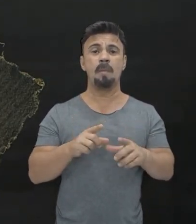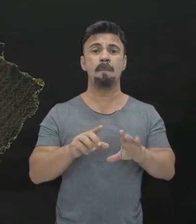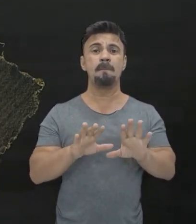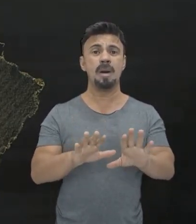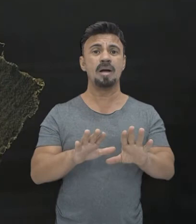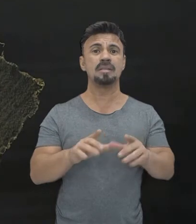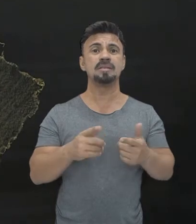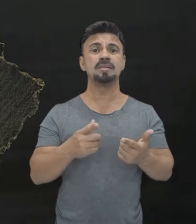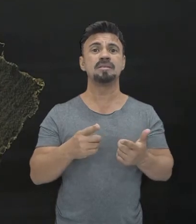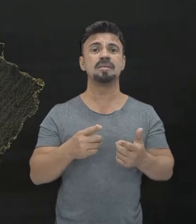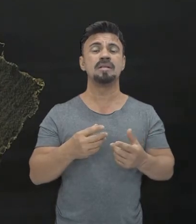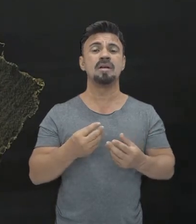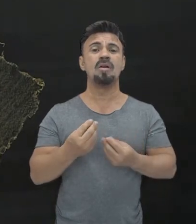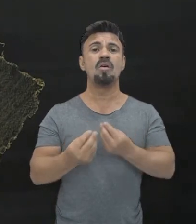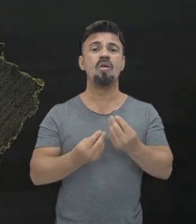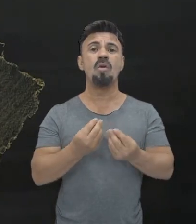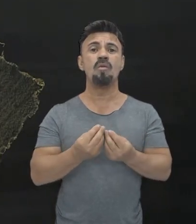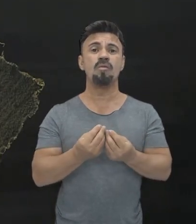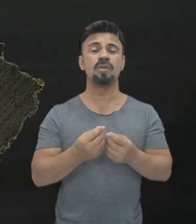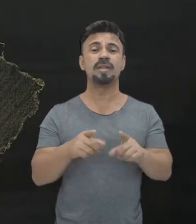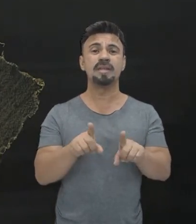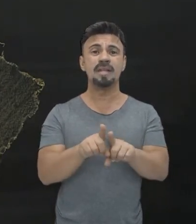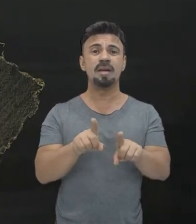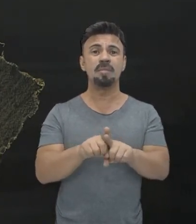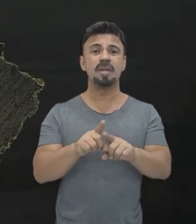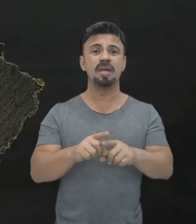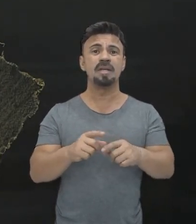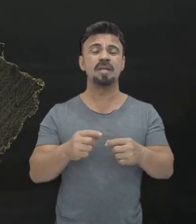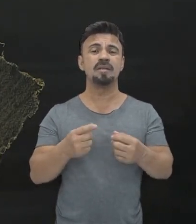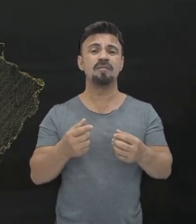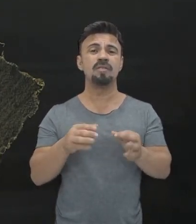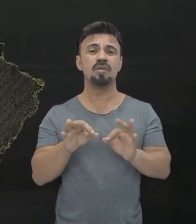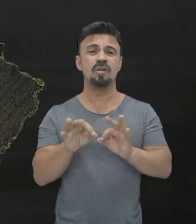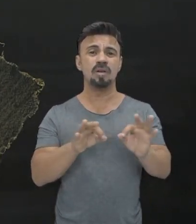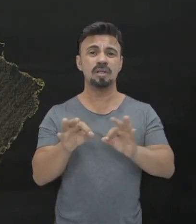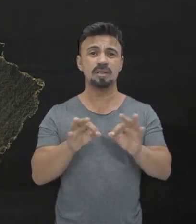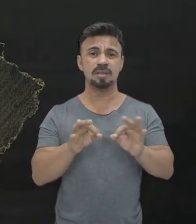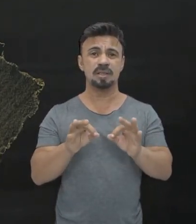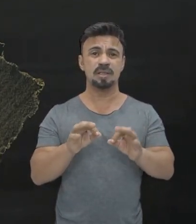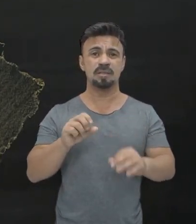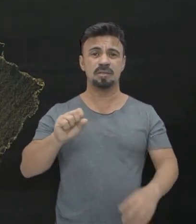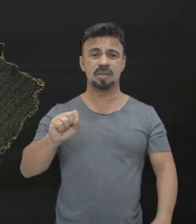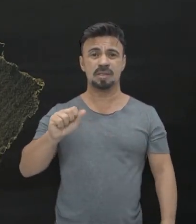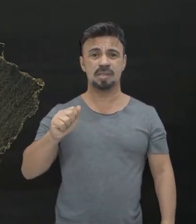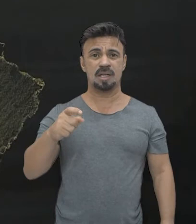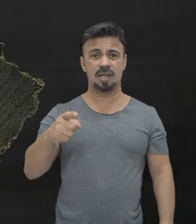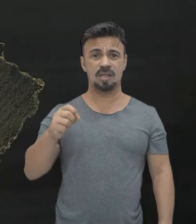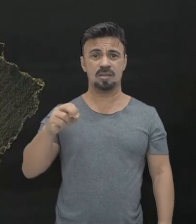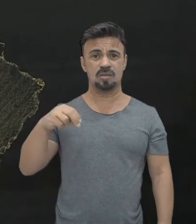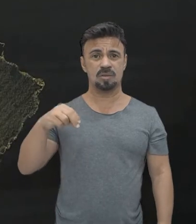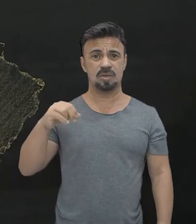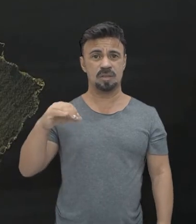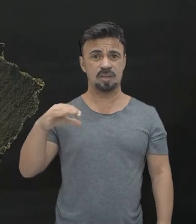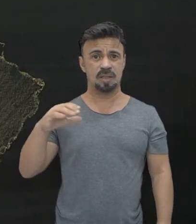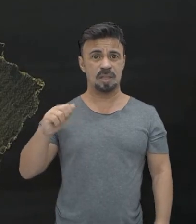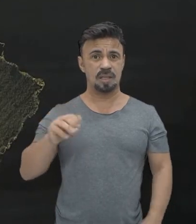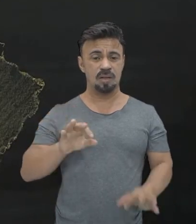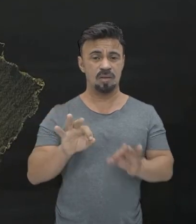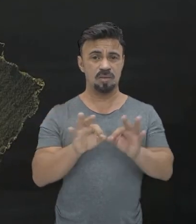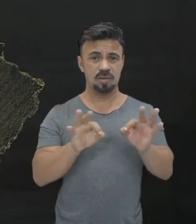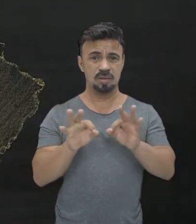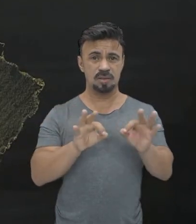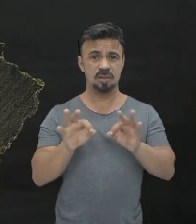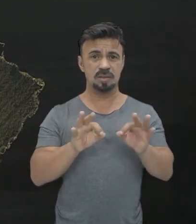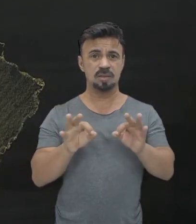para fins de estudo ficou definido também que chamar a América anglo-saxônica simplesmente por essa organização